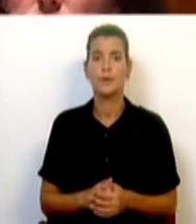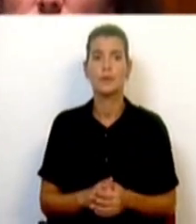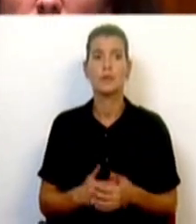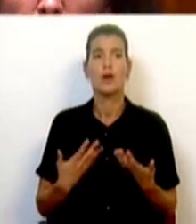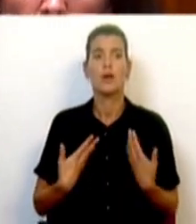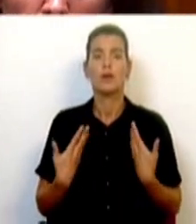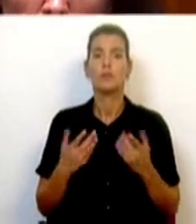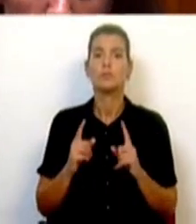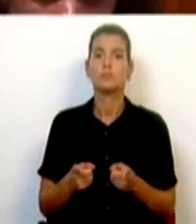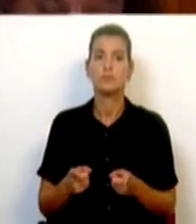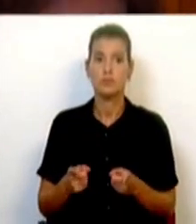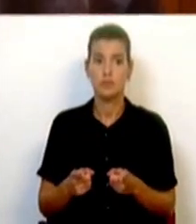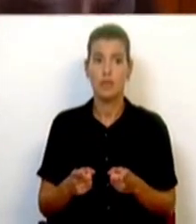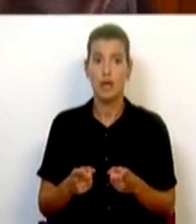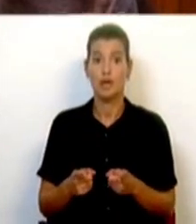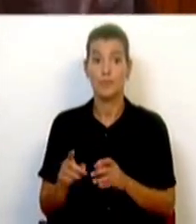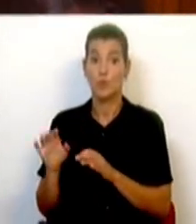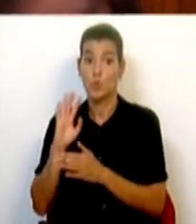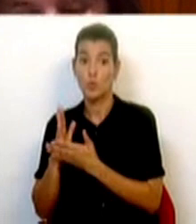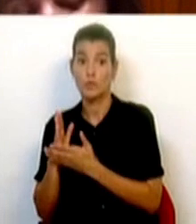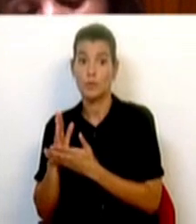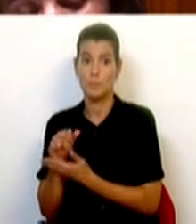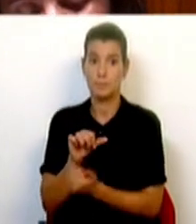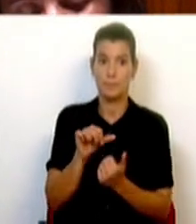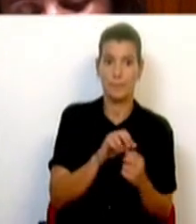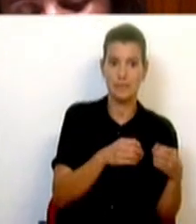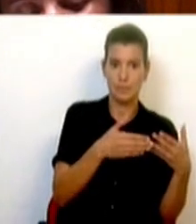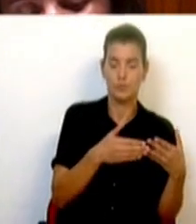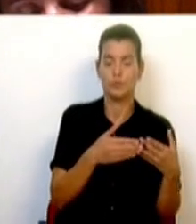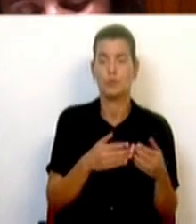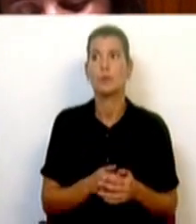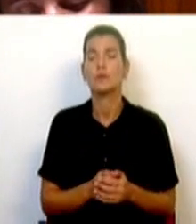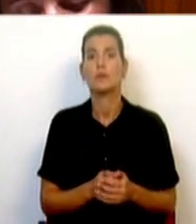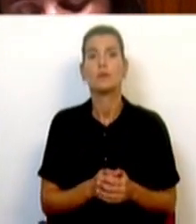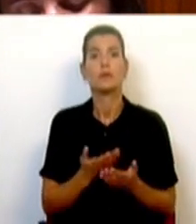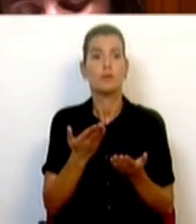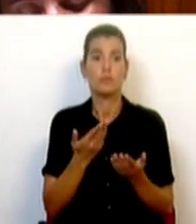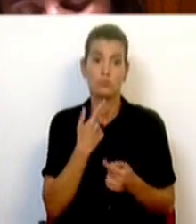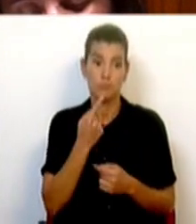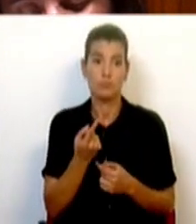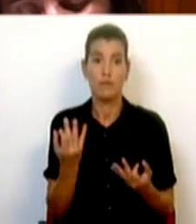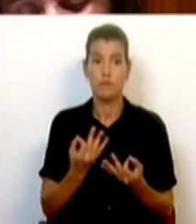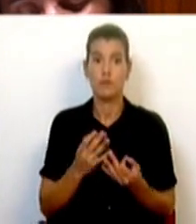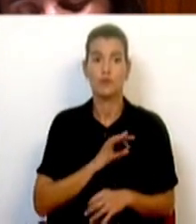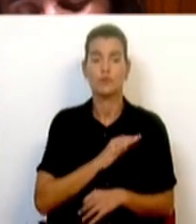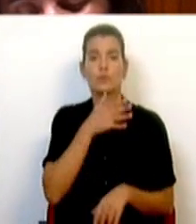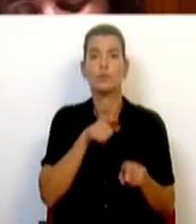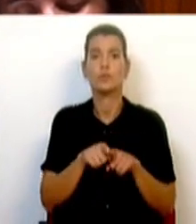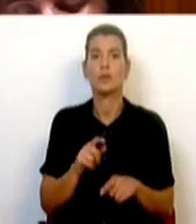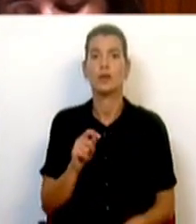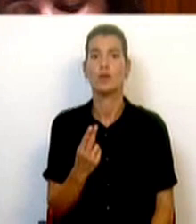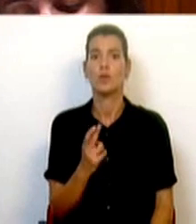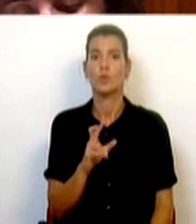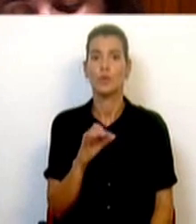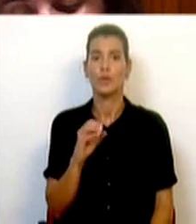Vou começar do fim para o princípio e, como sublinhou bem o Sr. Deputado Eurico